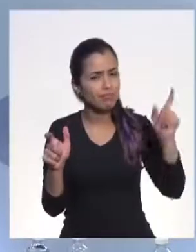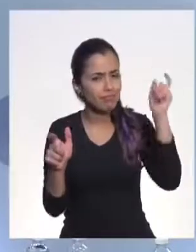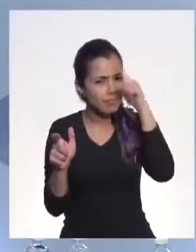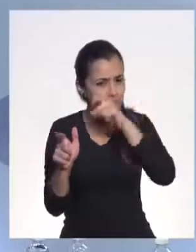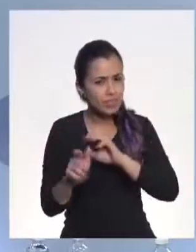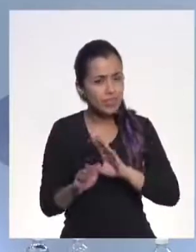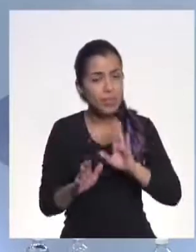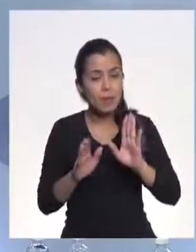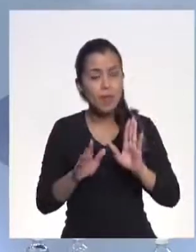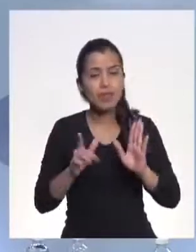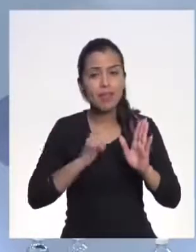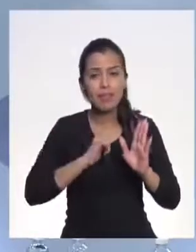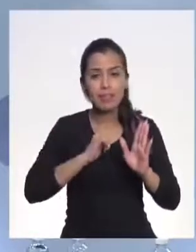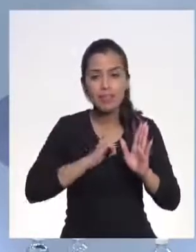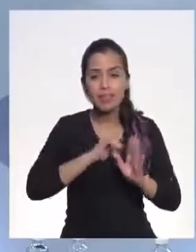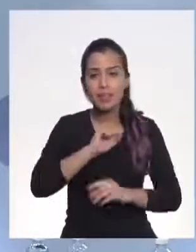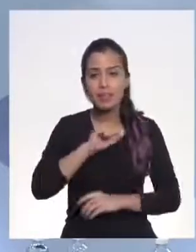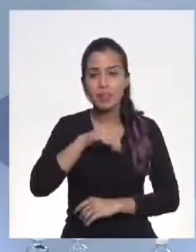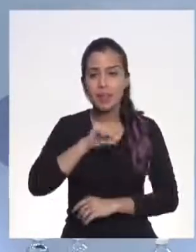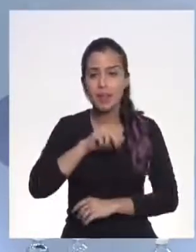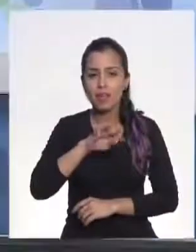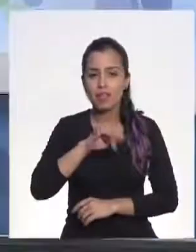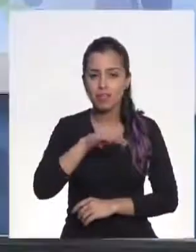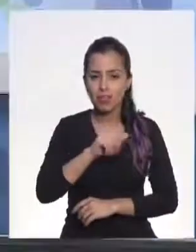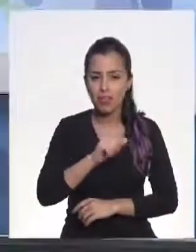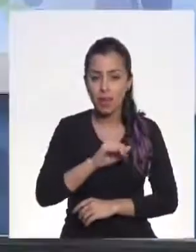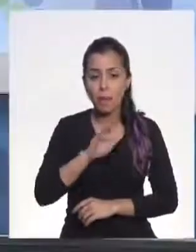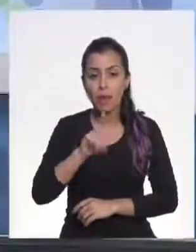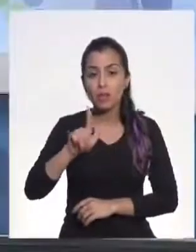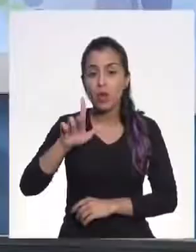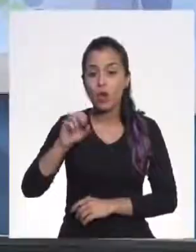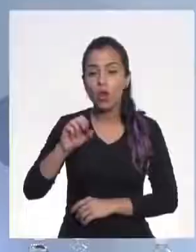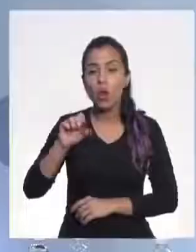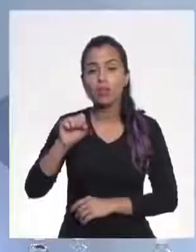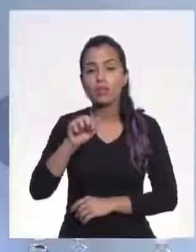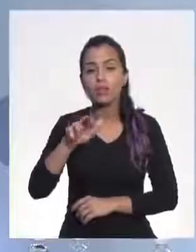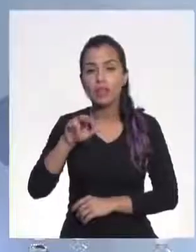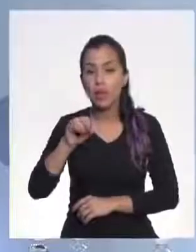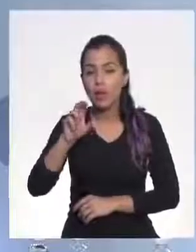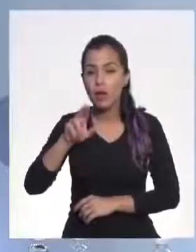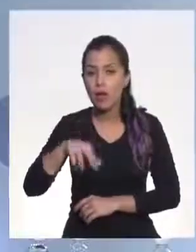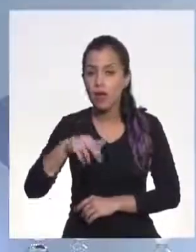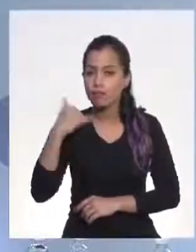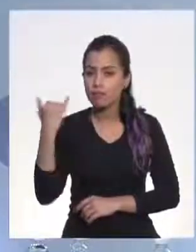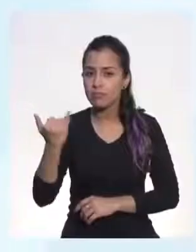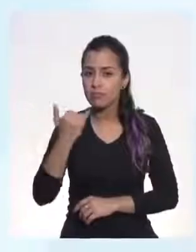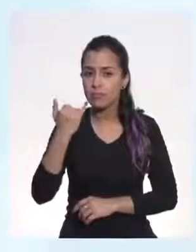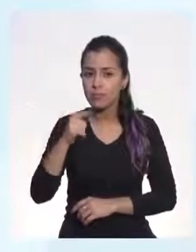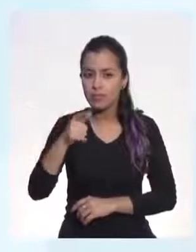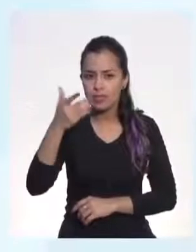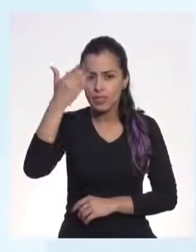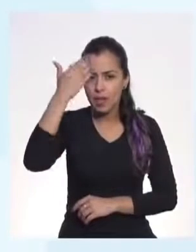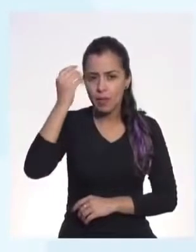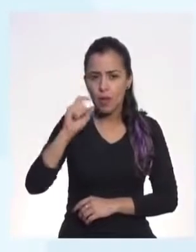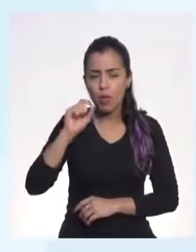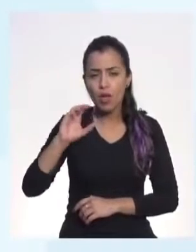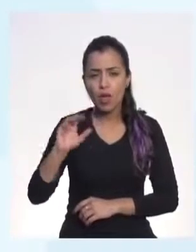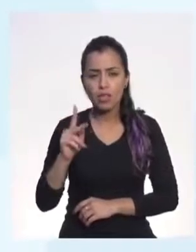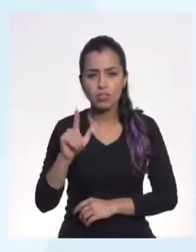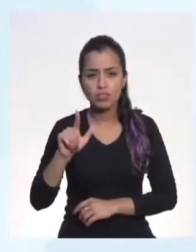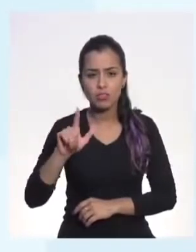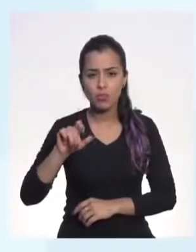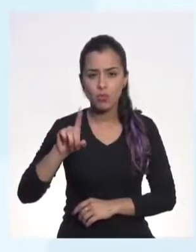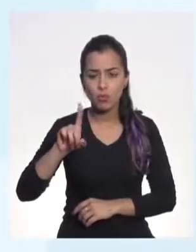a gente tá falando de semântica o glossário é essencial vocês aí sabe o que que significa chilrão sabem o que significa